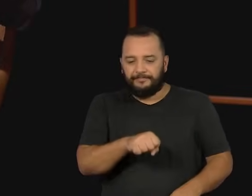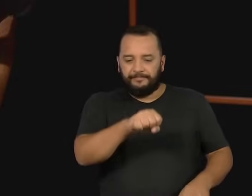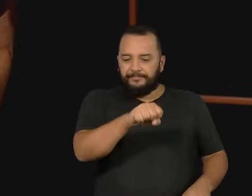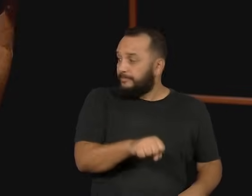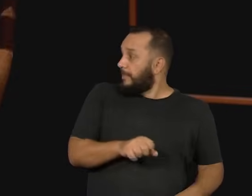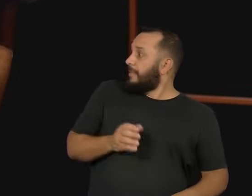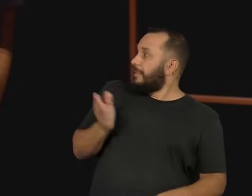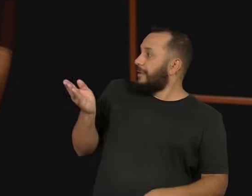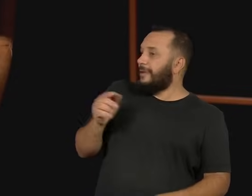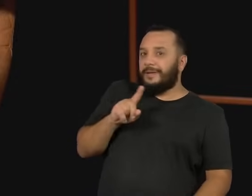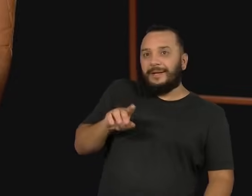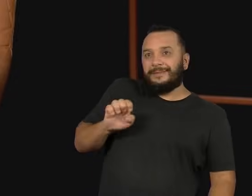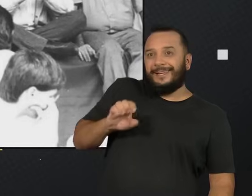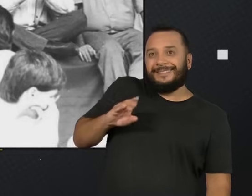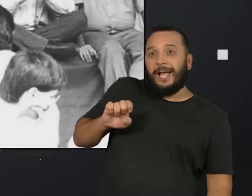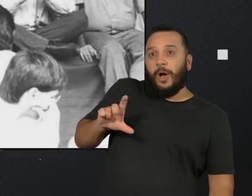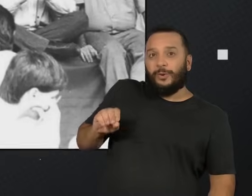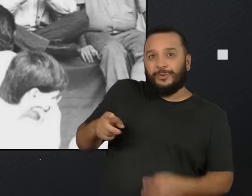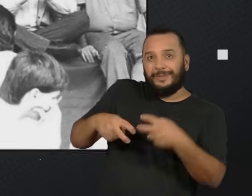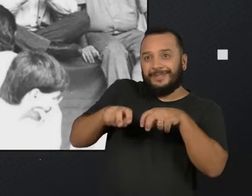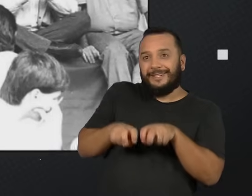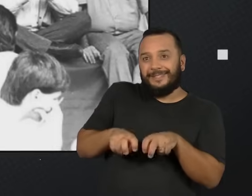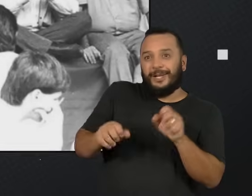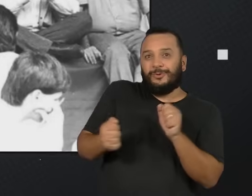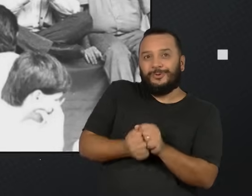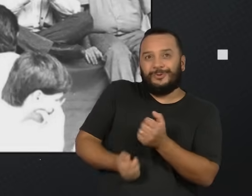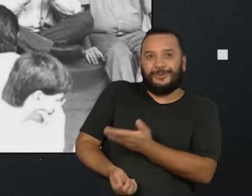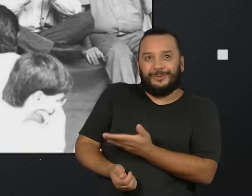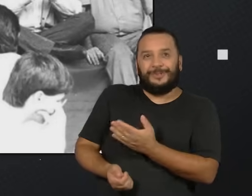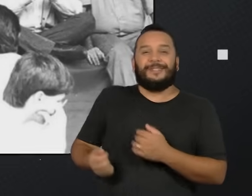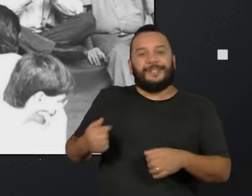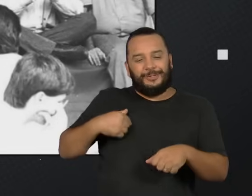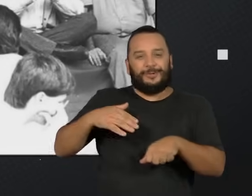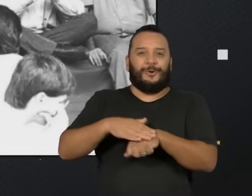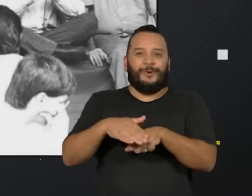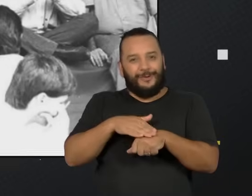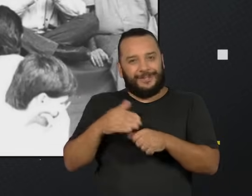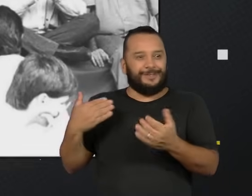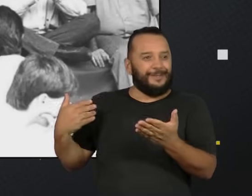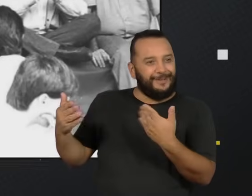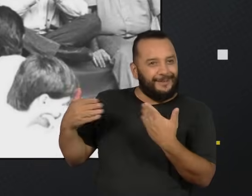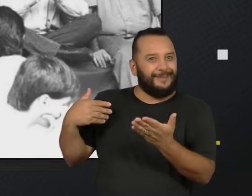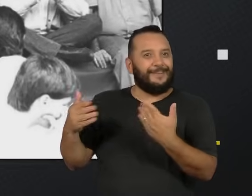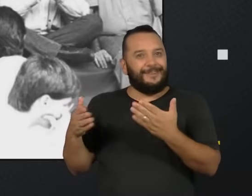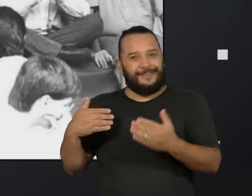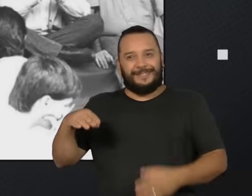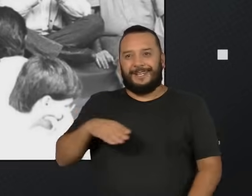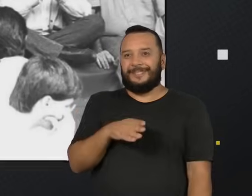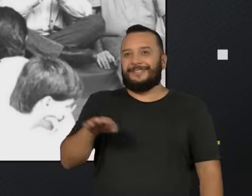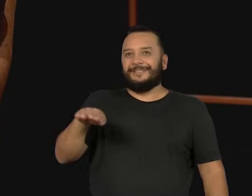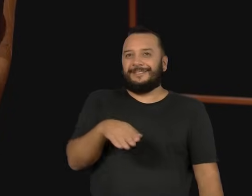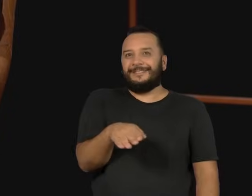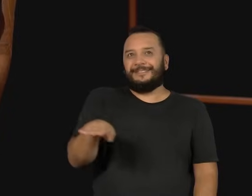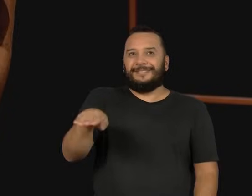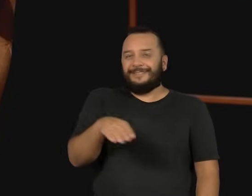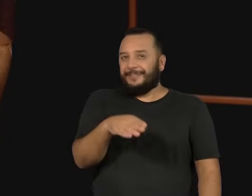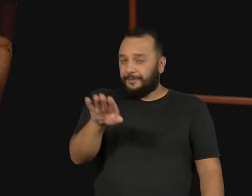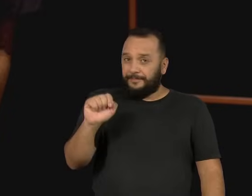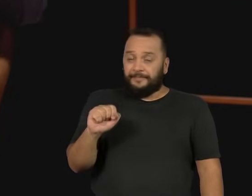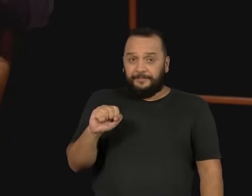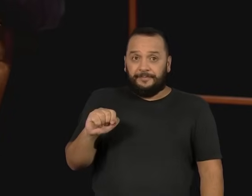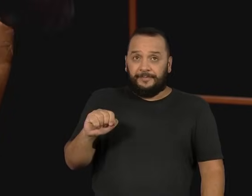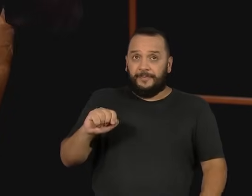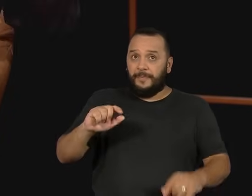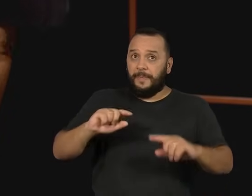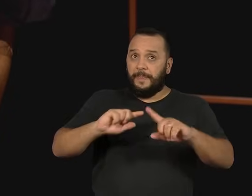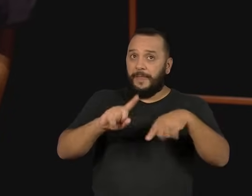minha casa para irmos. Então fomos até lá conversando, teve todo o evento, a volta. Na volta, antes de nos